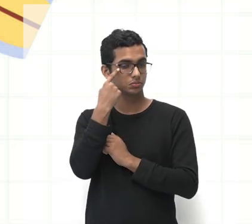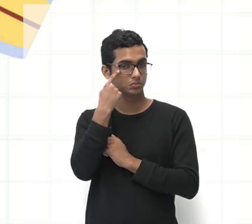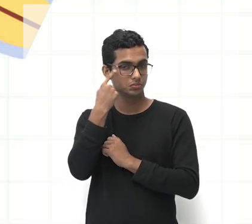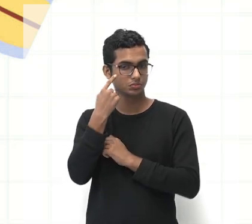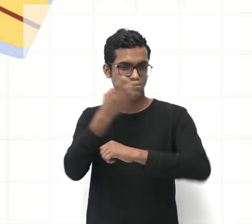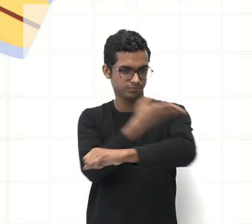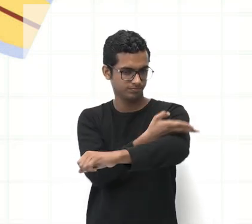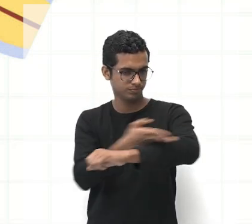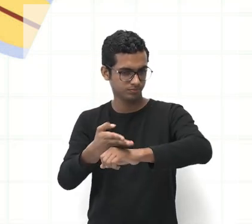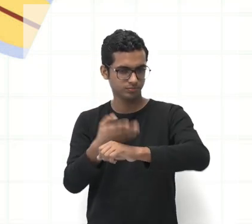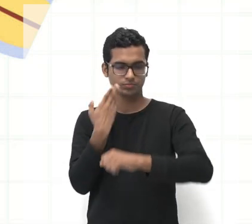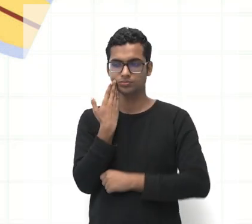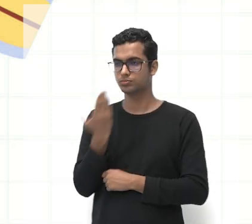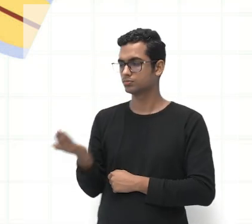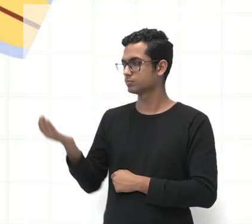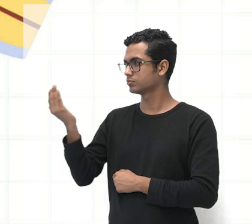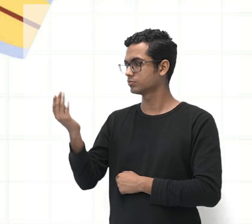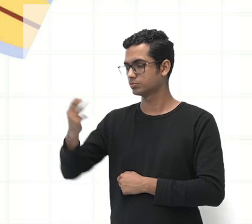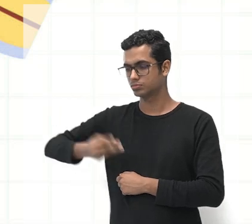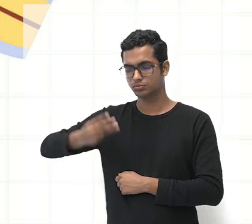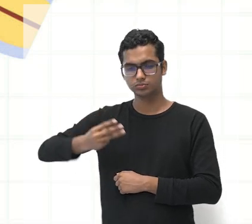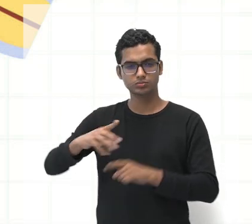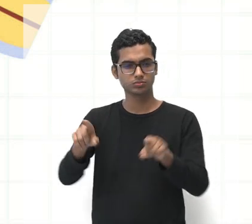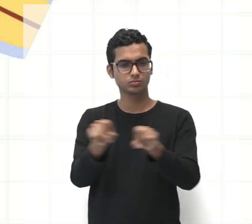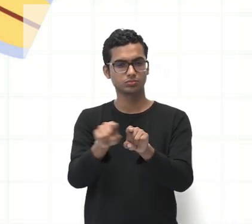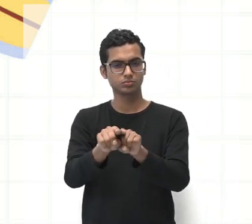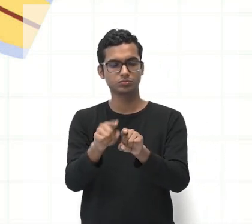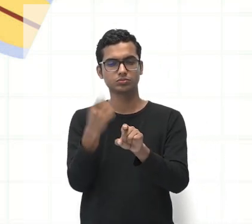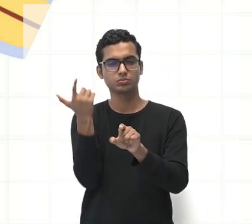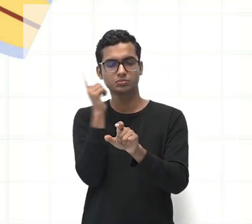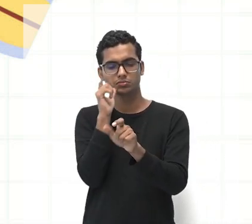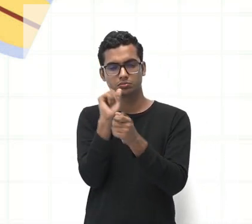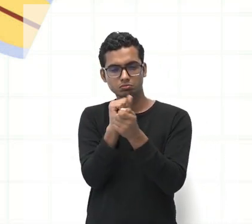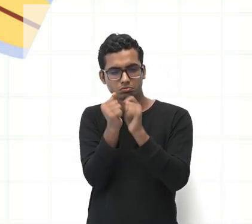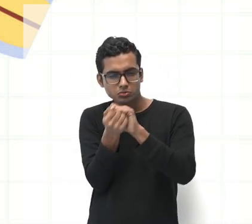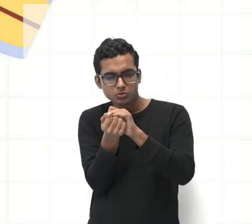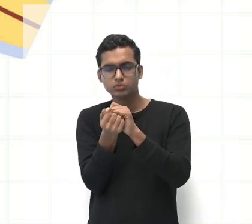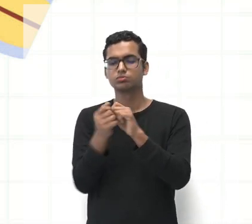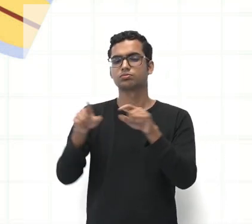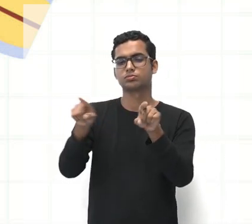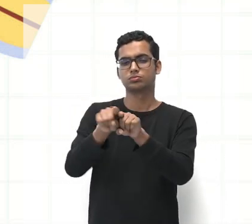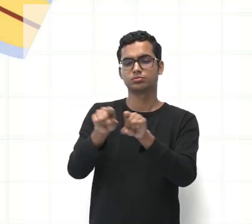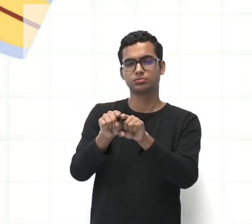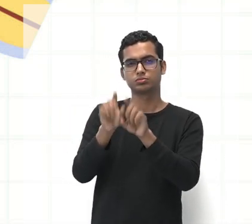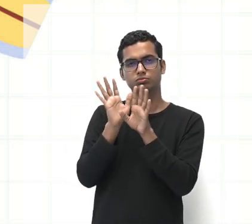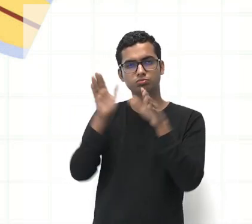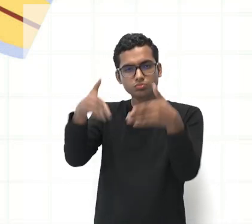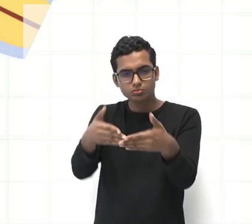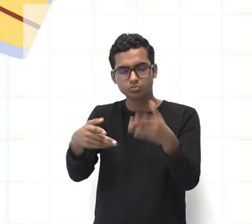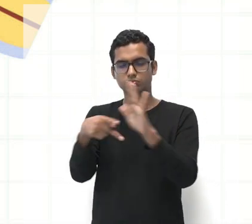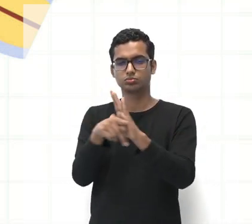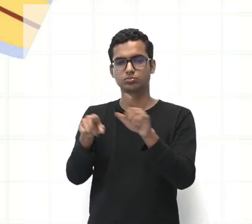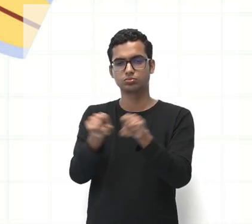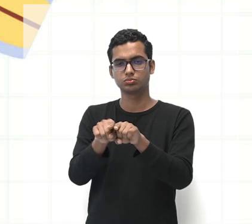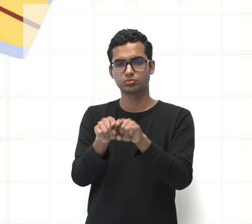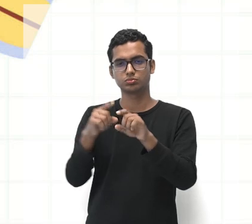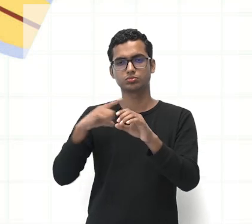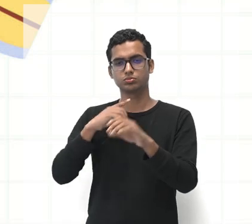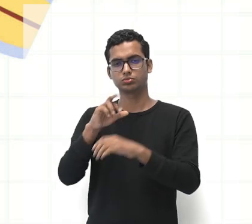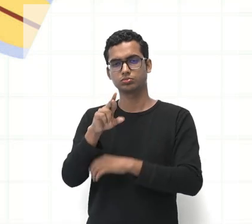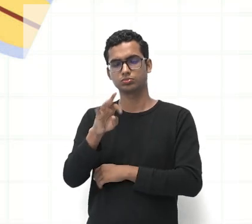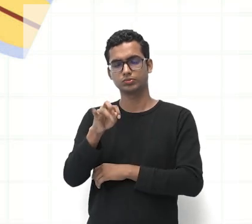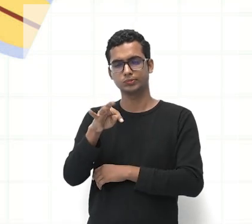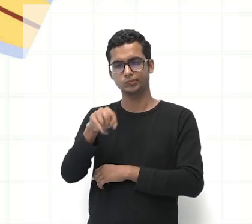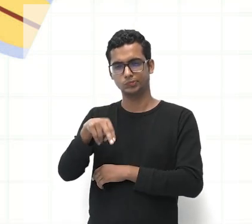recepcionado aqui nessa imagem, vai ajustar a sua forma e focalizar a imagem na retina, que eu vou numerar